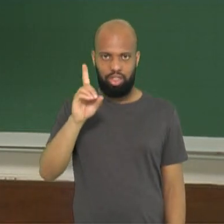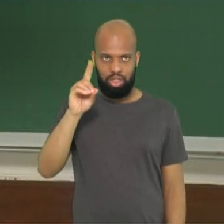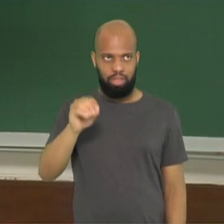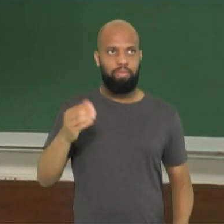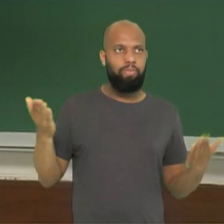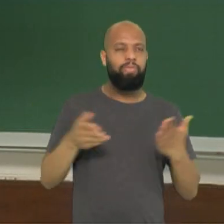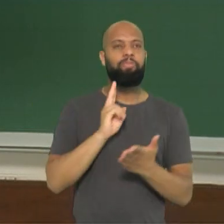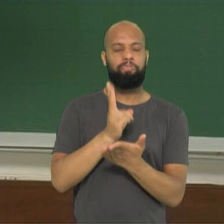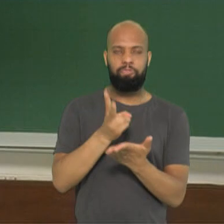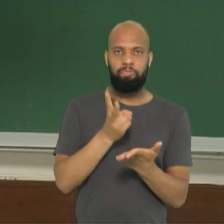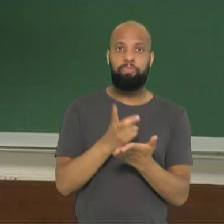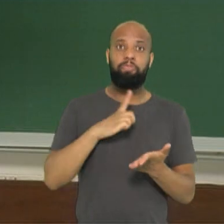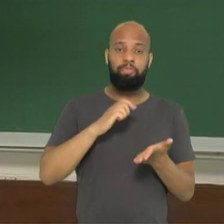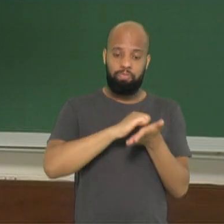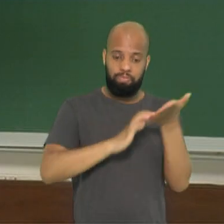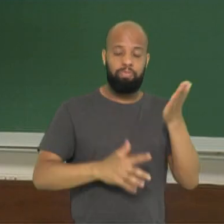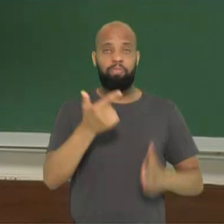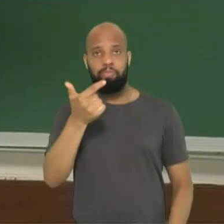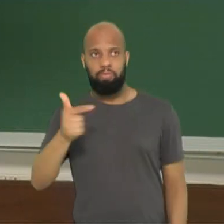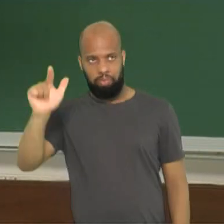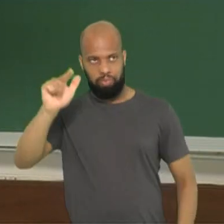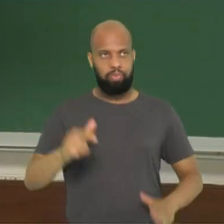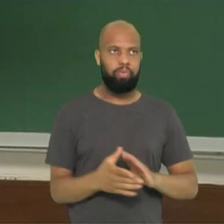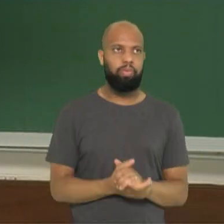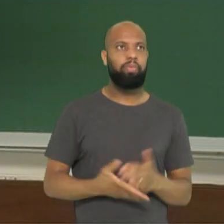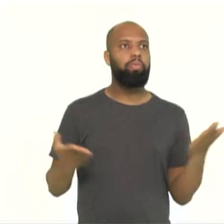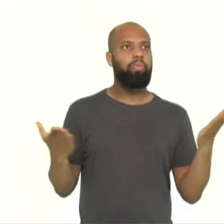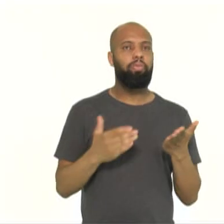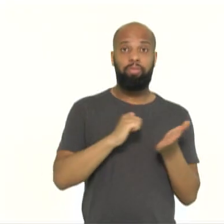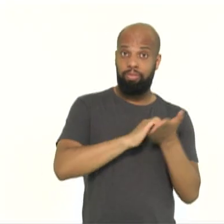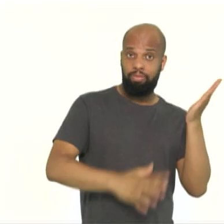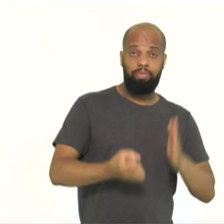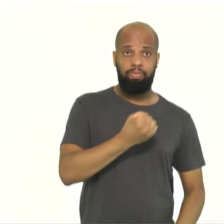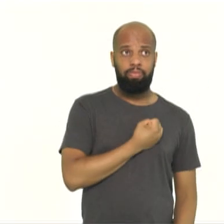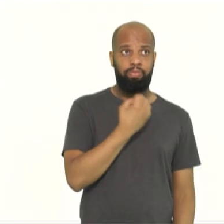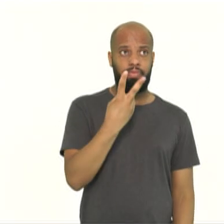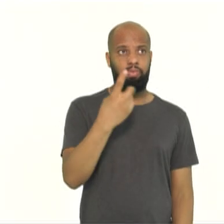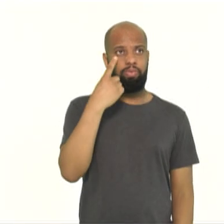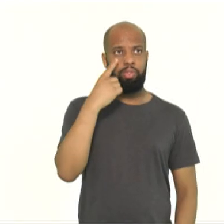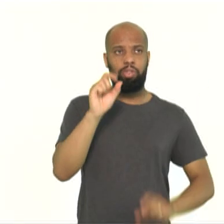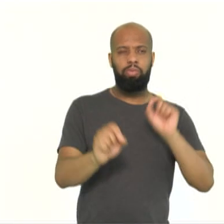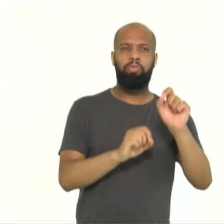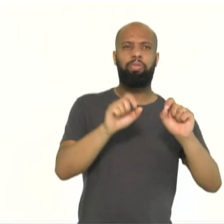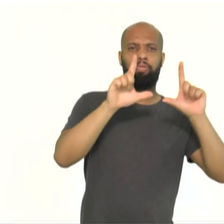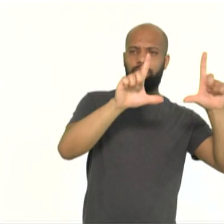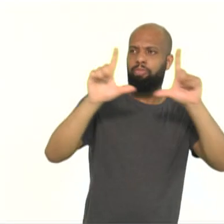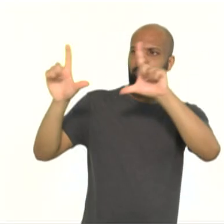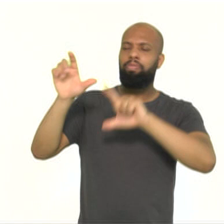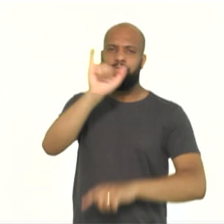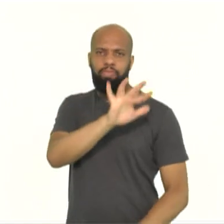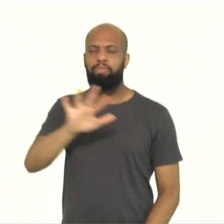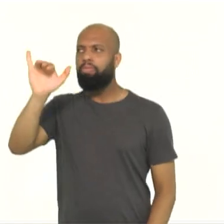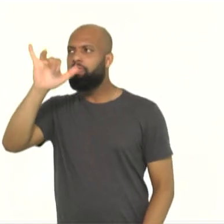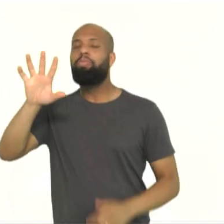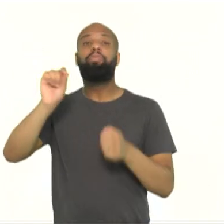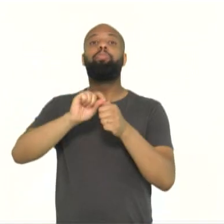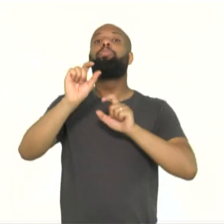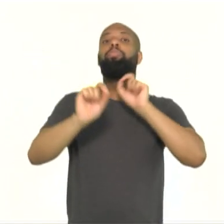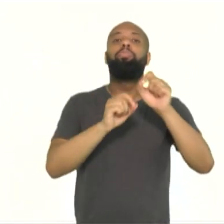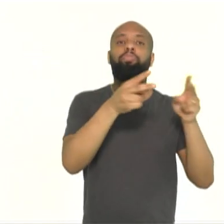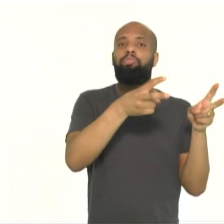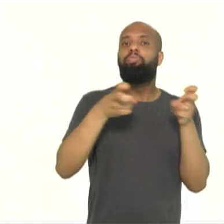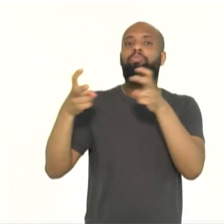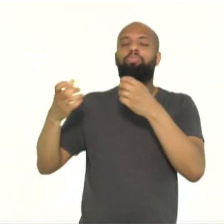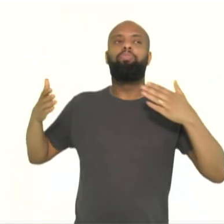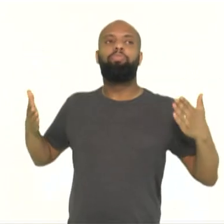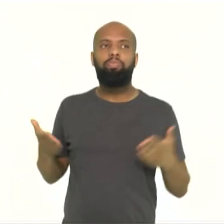Adelante, então, para a próxima atividade. A atividade 2. Que estão haciendo? Então, você vai